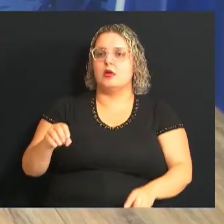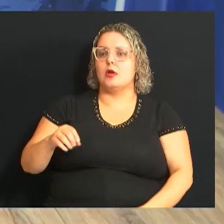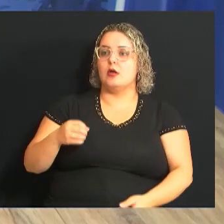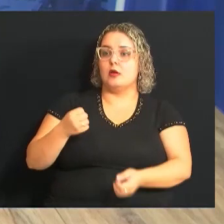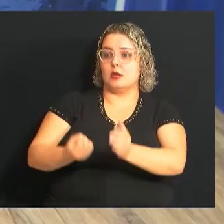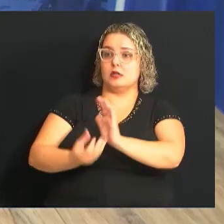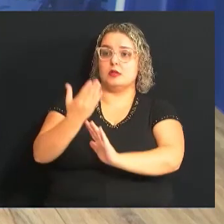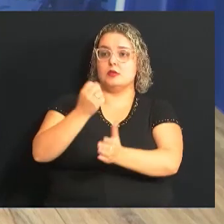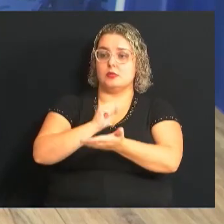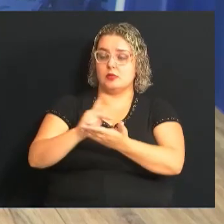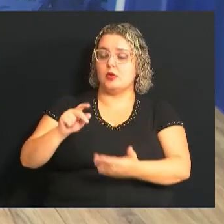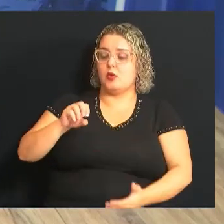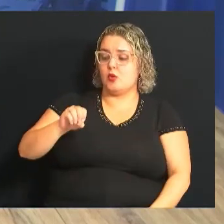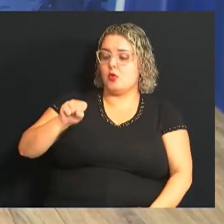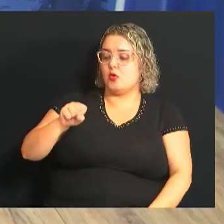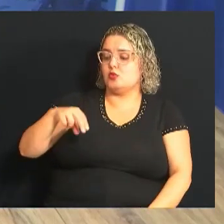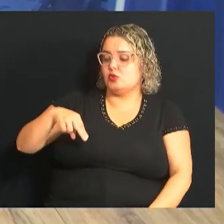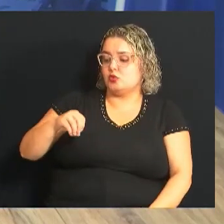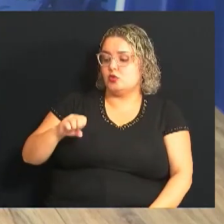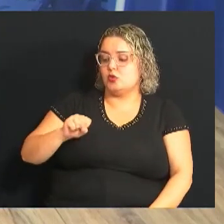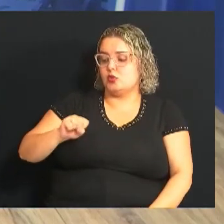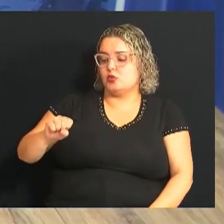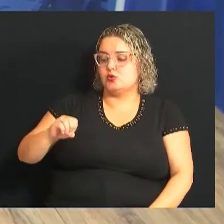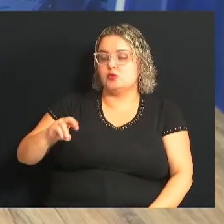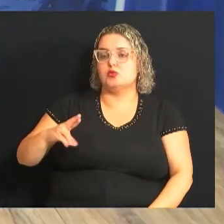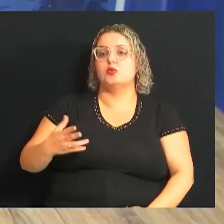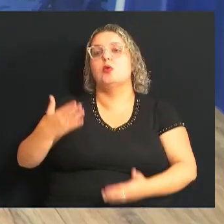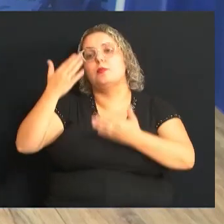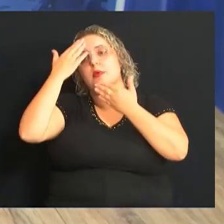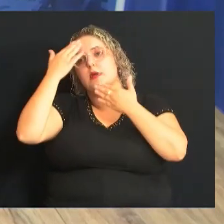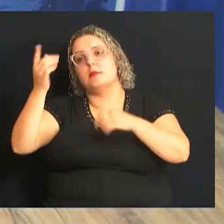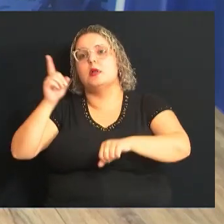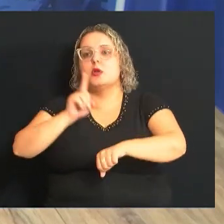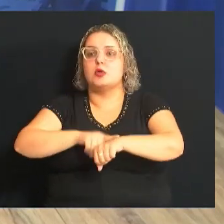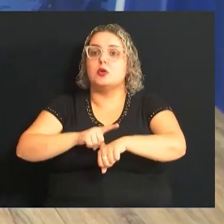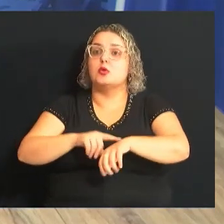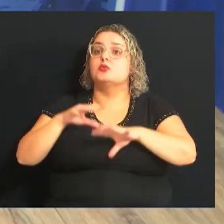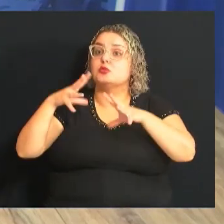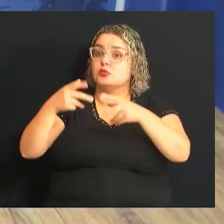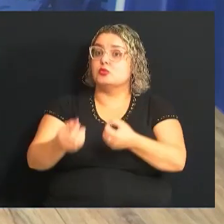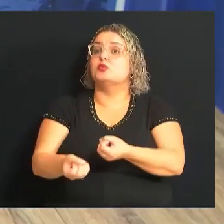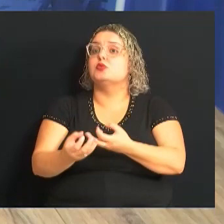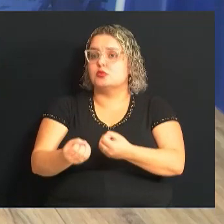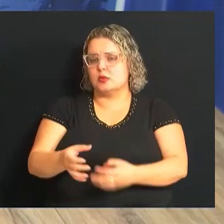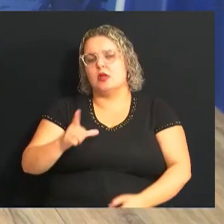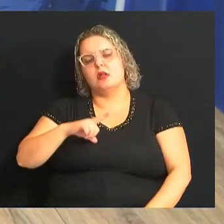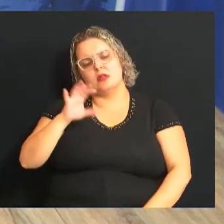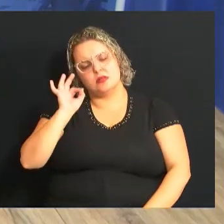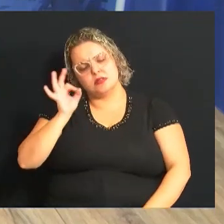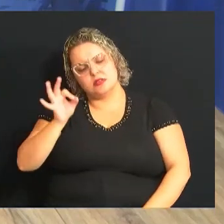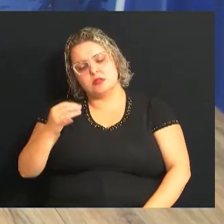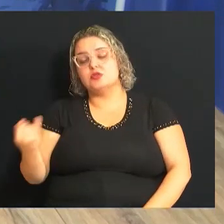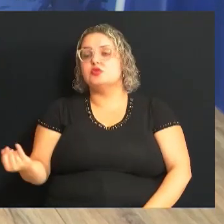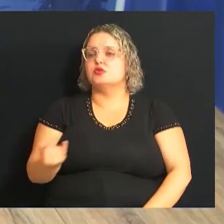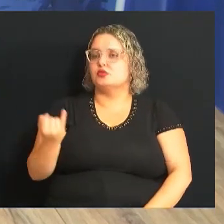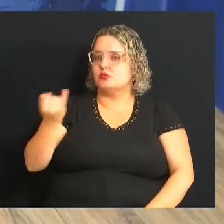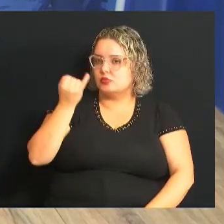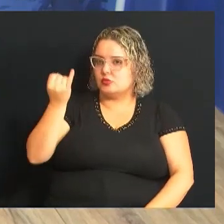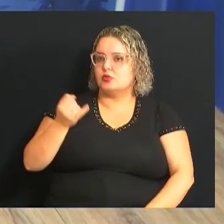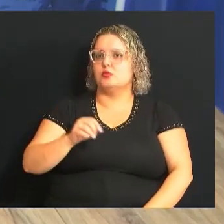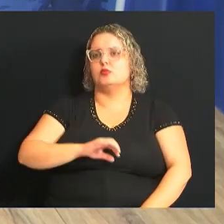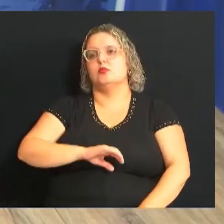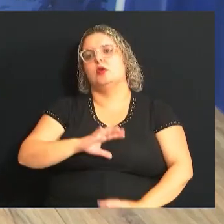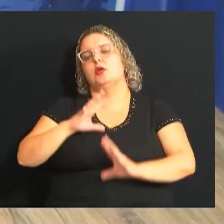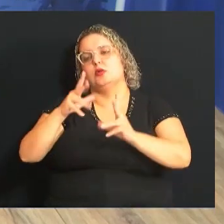pela disponibilidade do seu tempo. Todas as informações que foram passadas aqui, eu tenho certeza que de grande valia para o nosso